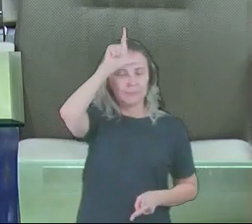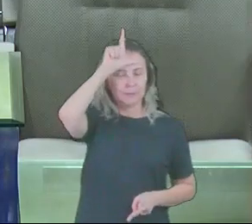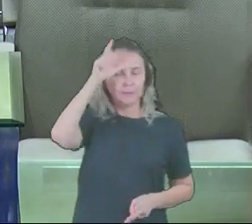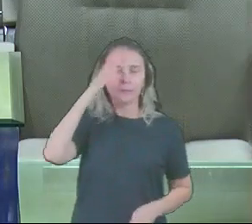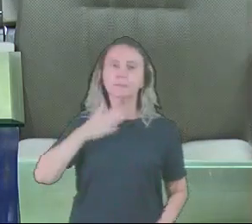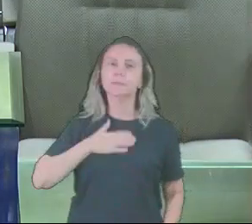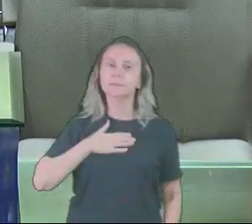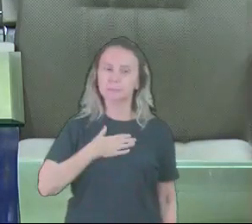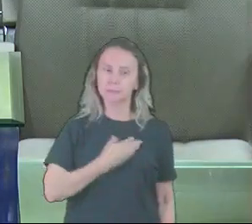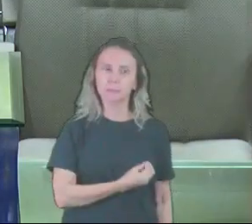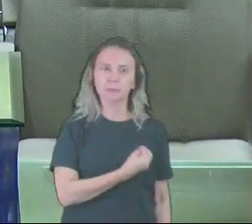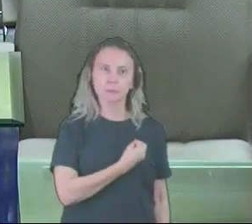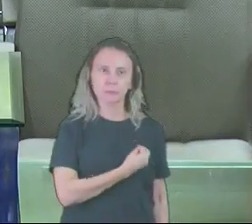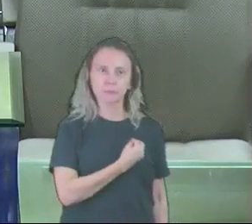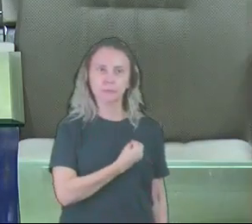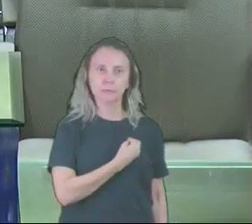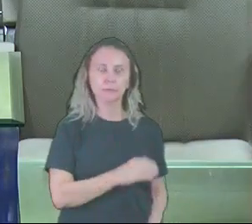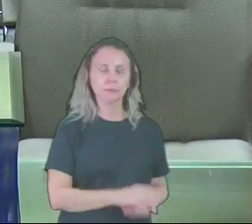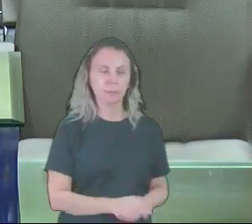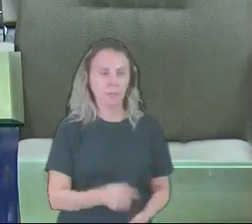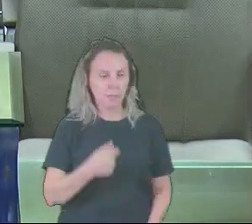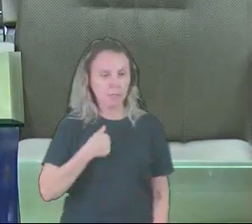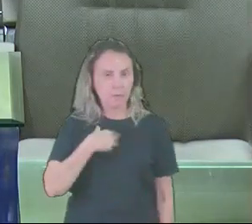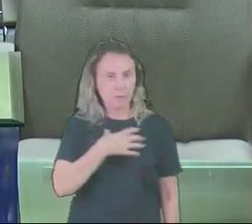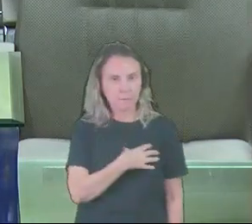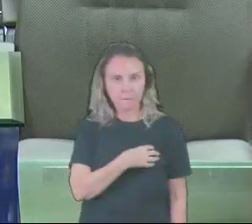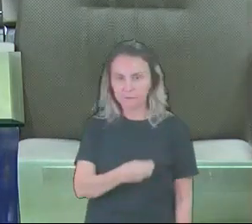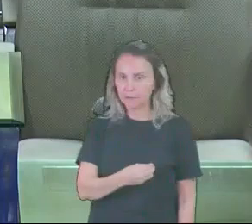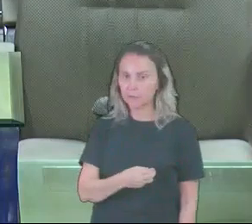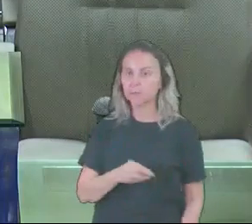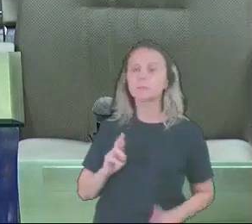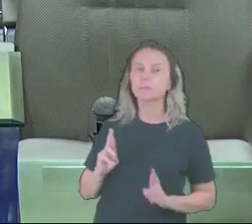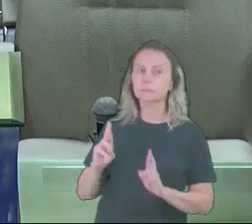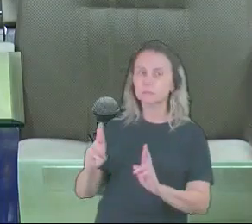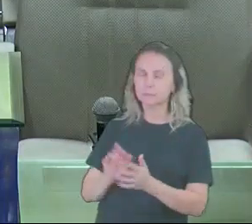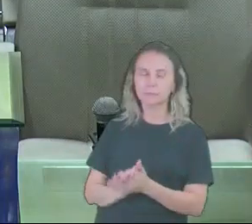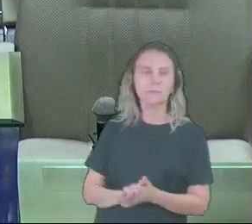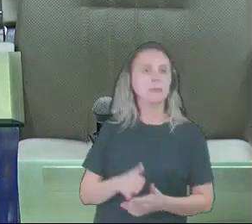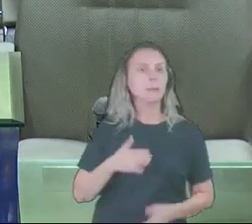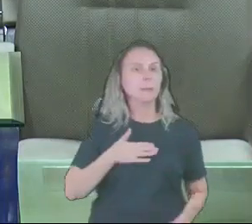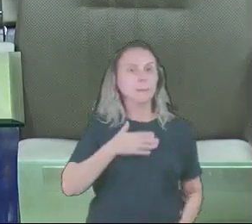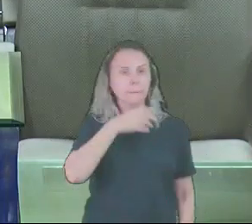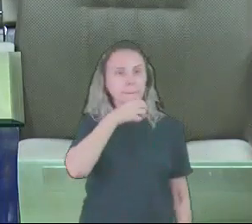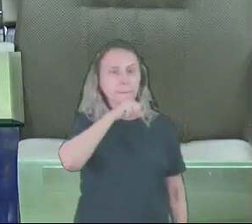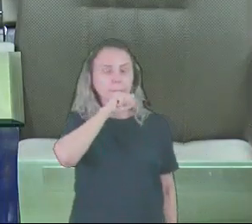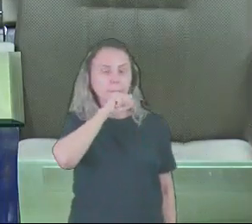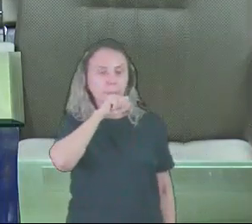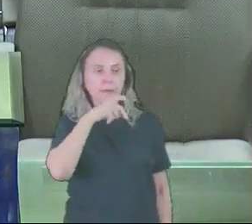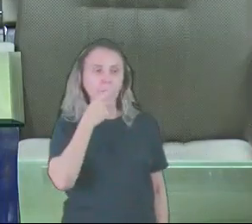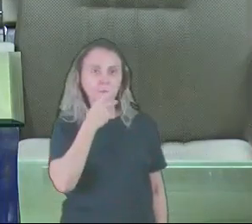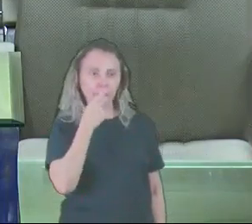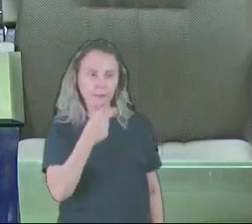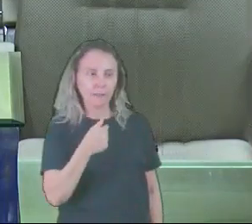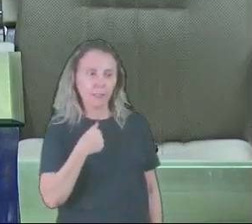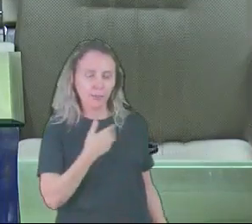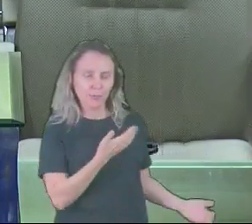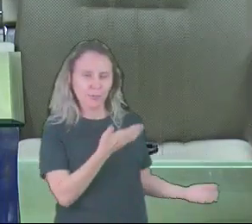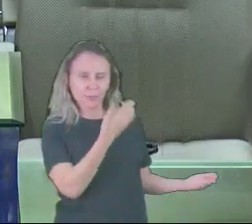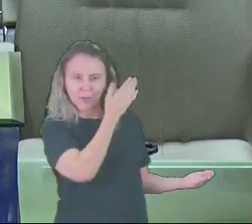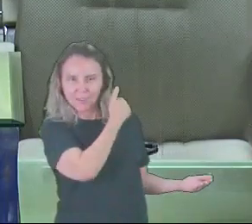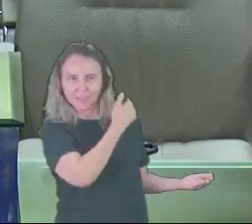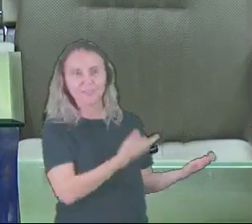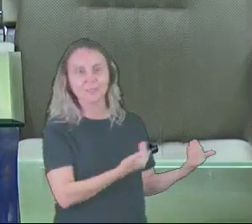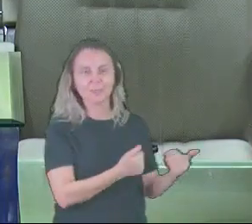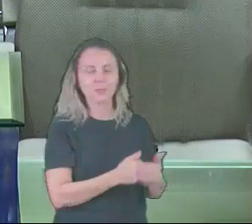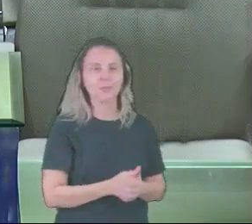eu como filho meu pai dizia o seguinte quando nós estávamos jovem você pode crescer dois metros eu boto uma escada